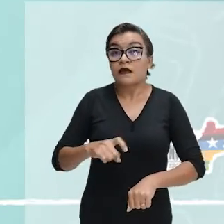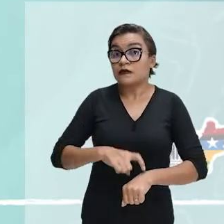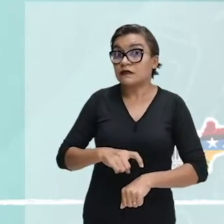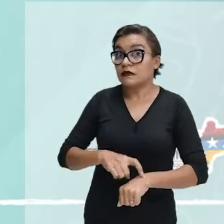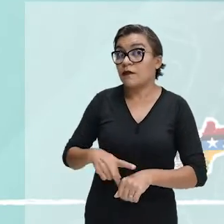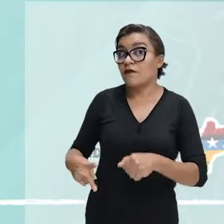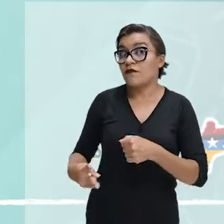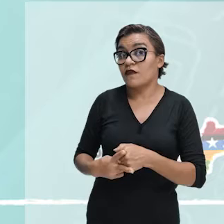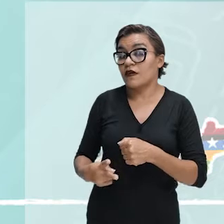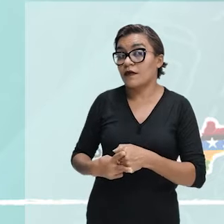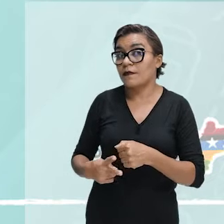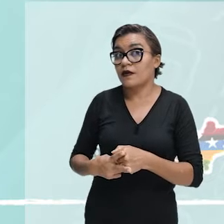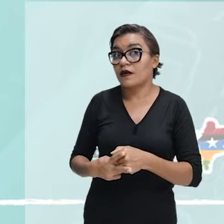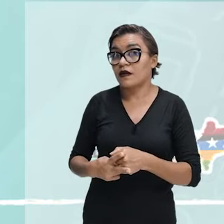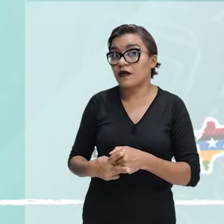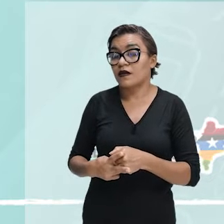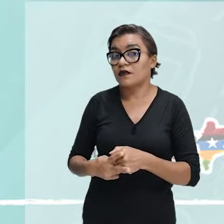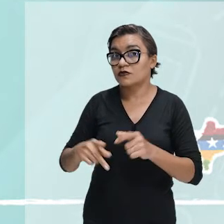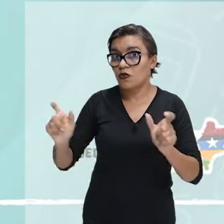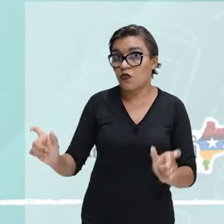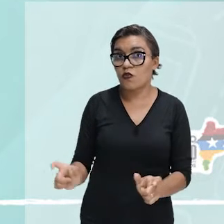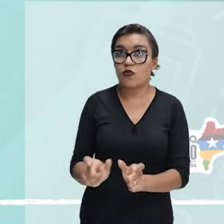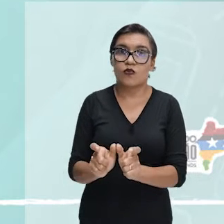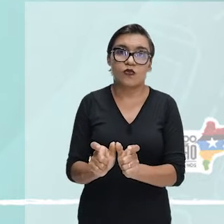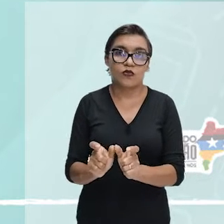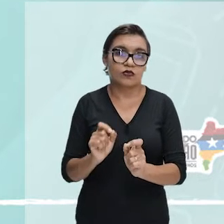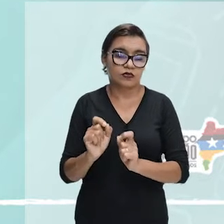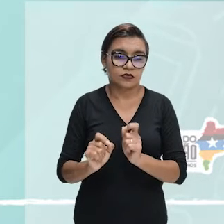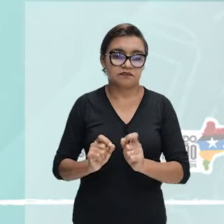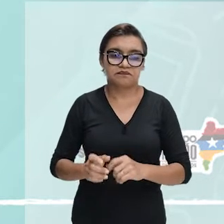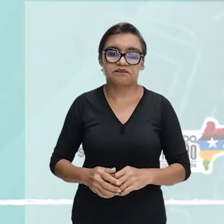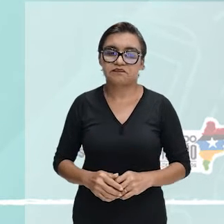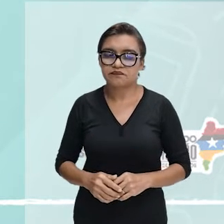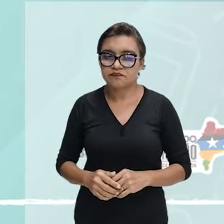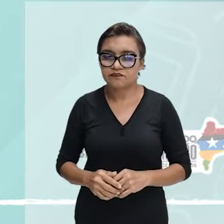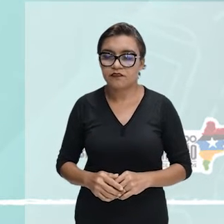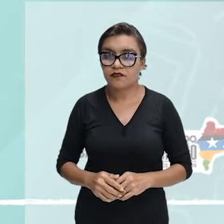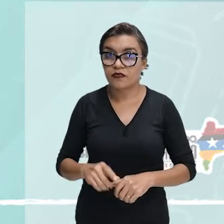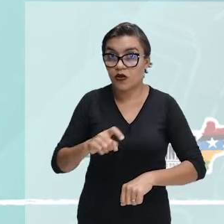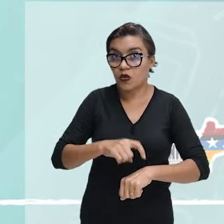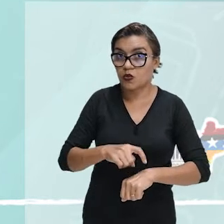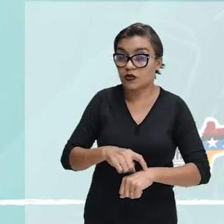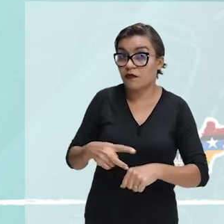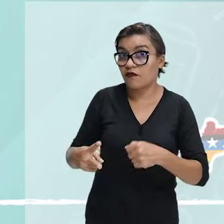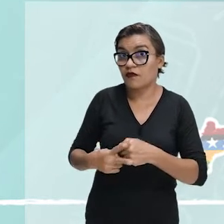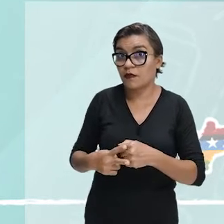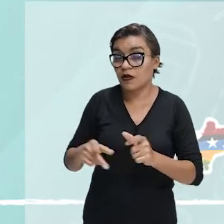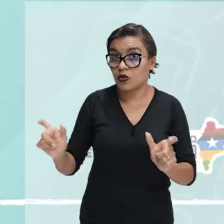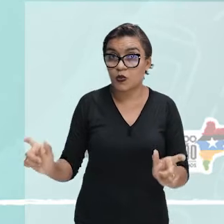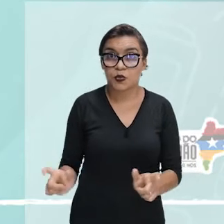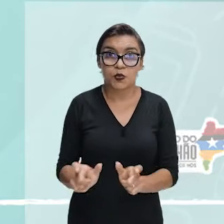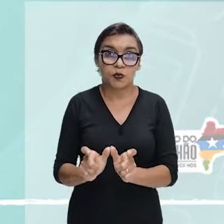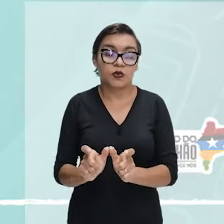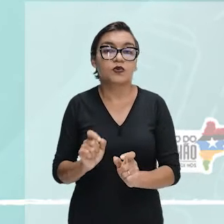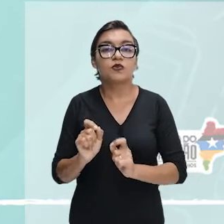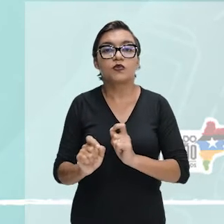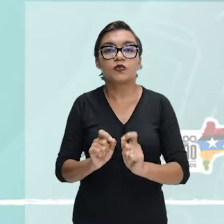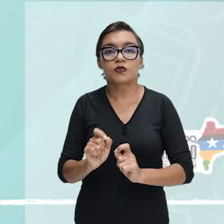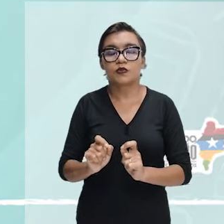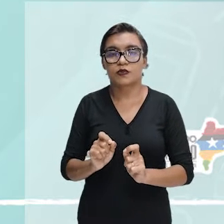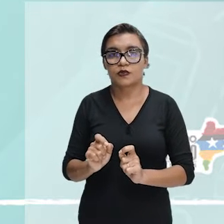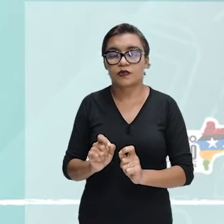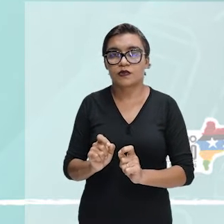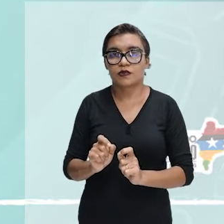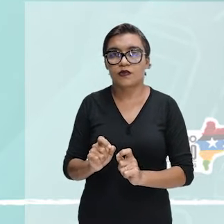verbales compostos. Tempos verbales compostos. Nos tempos verbais compostos, ou seja,